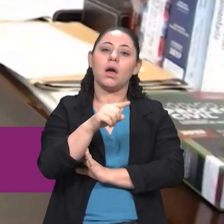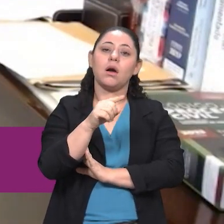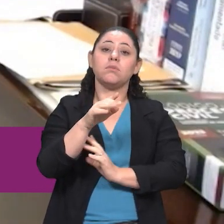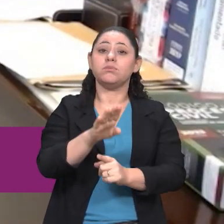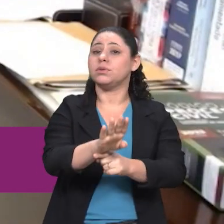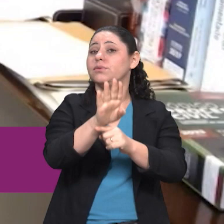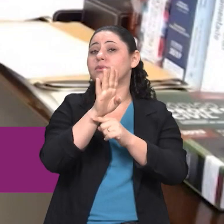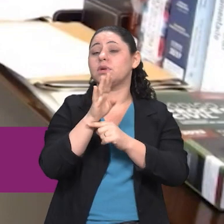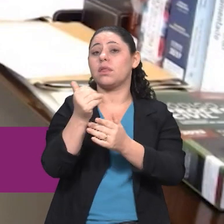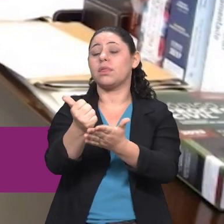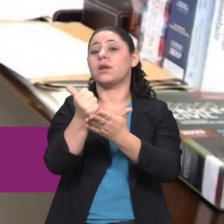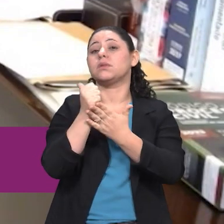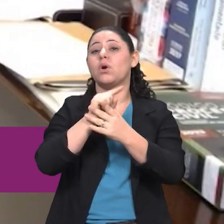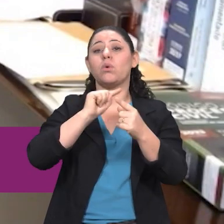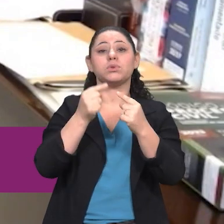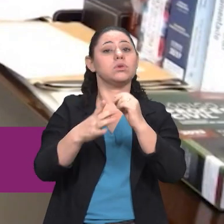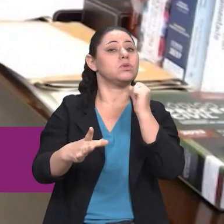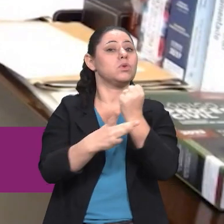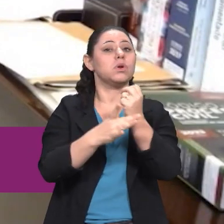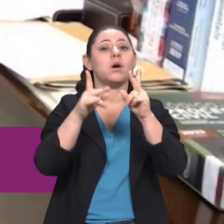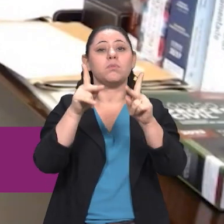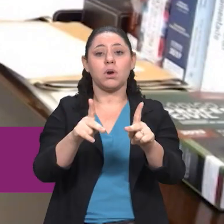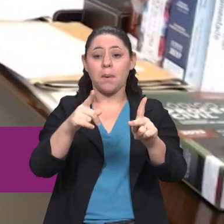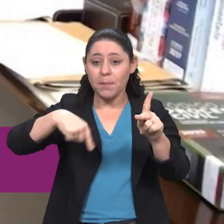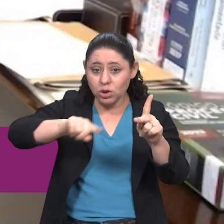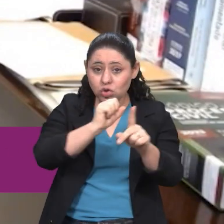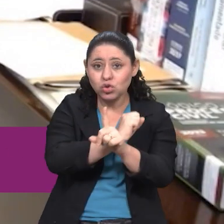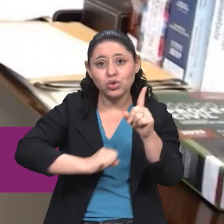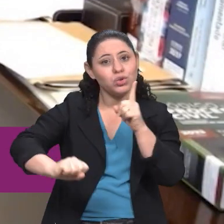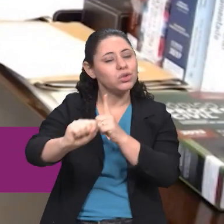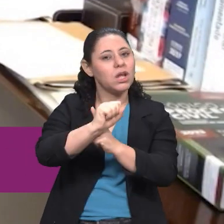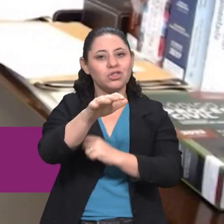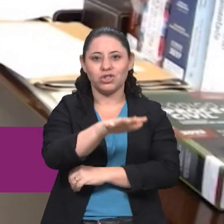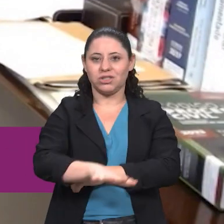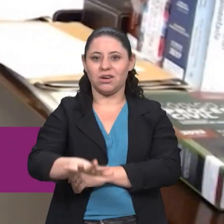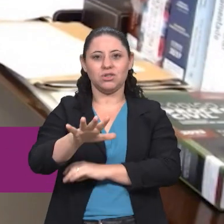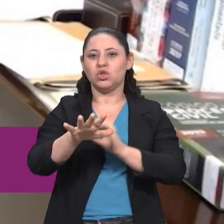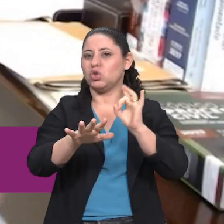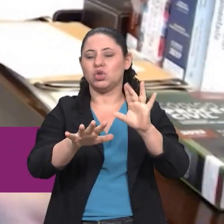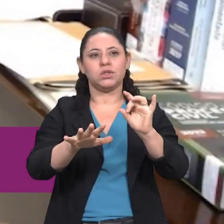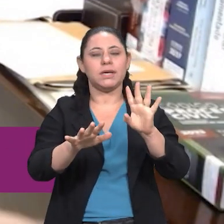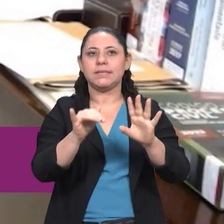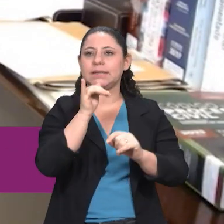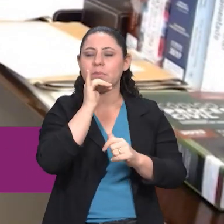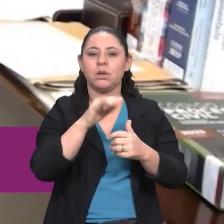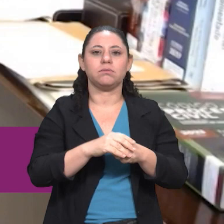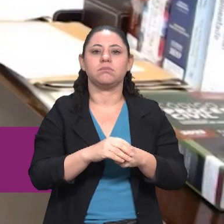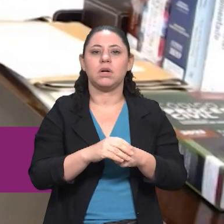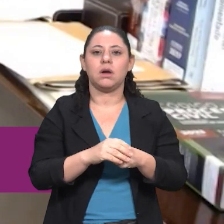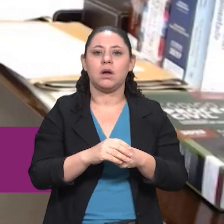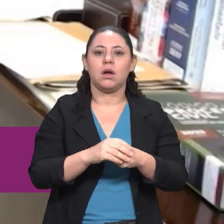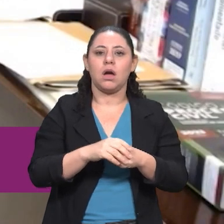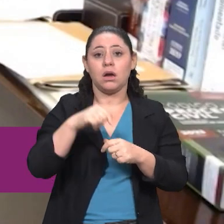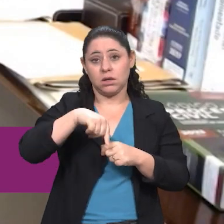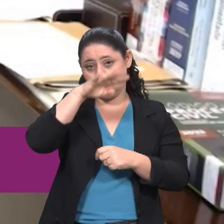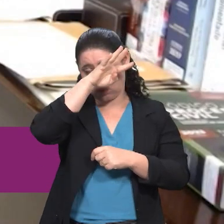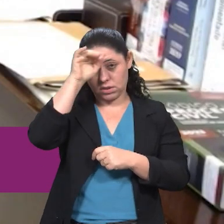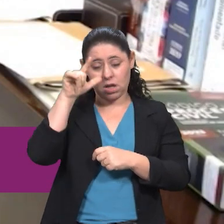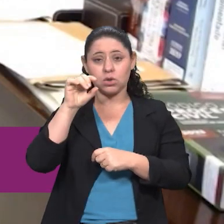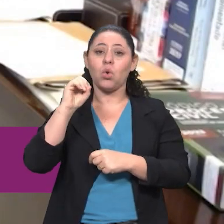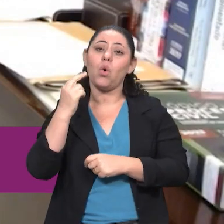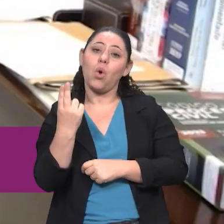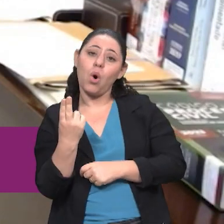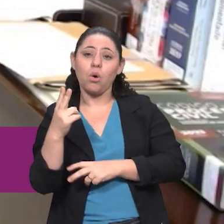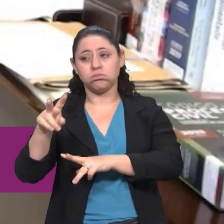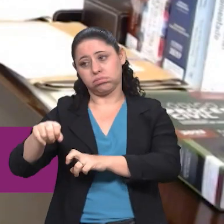é um benefício de trazer objetividade e segurança jurídica para toda a sociedade, não somente para o Mato Grosso do